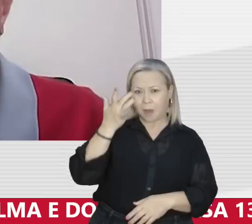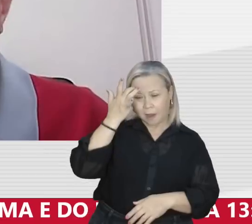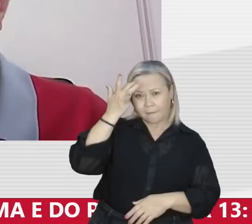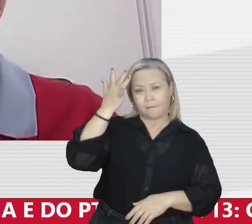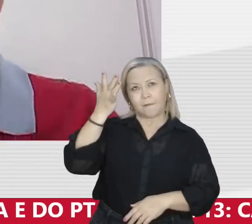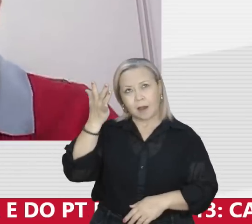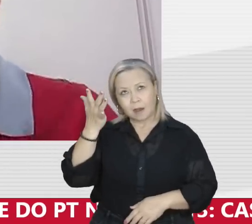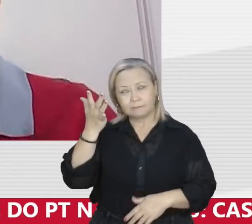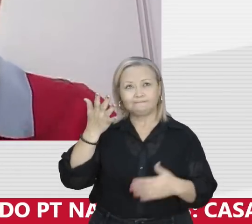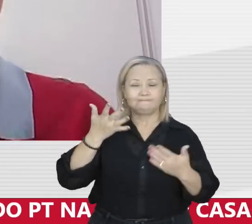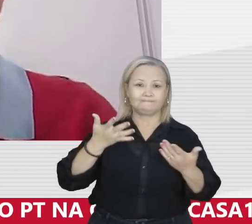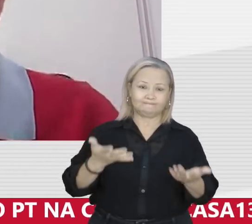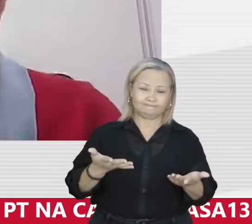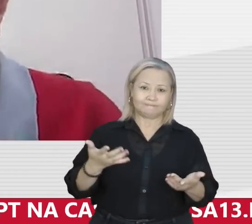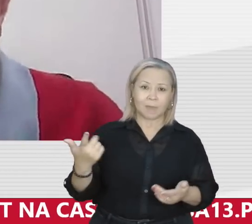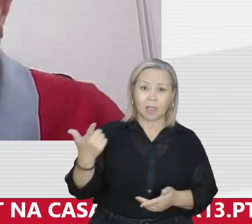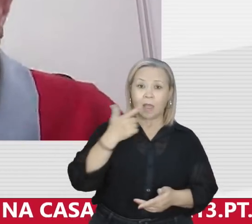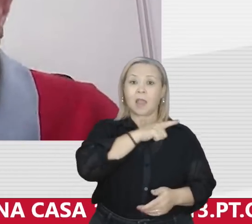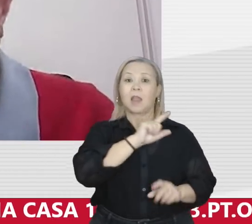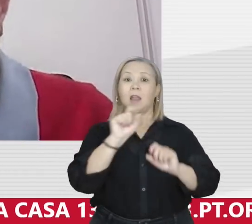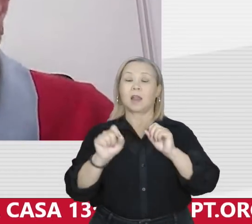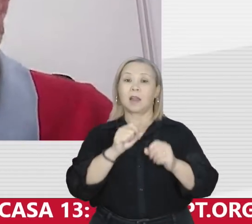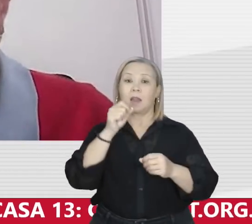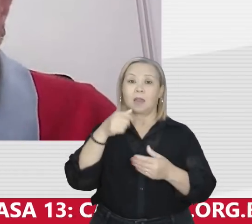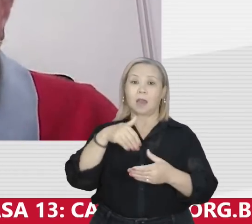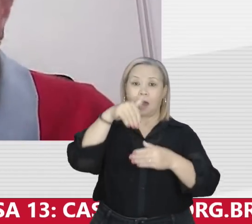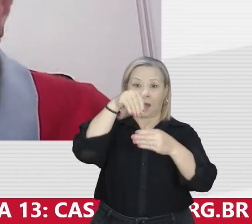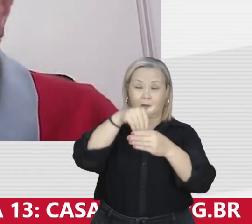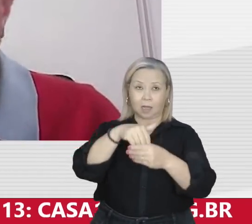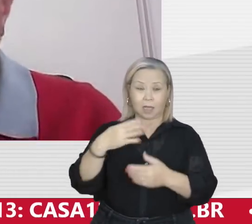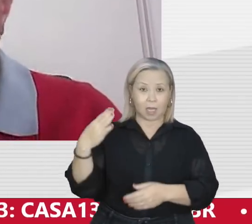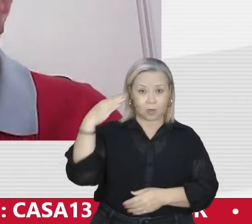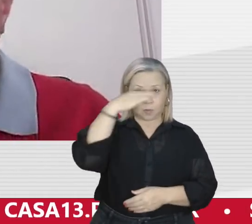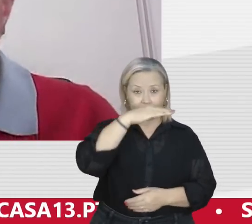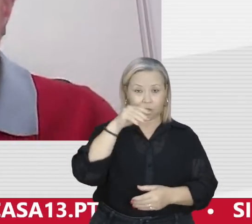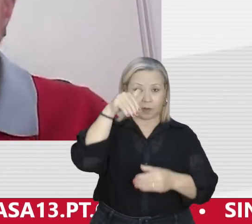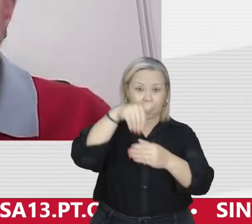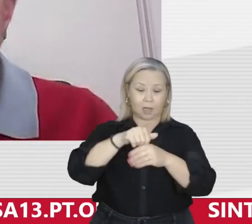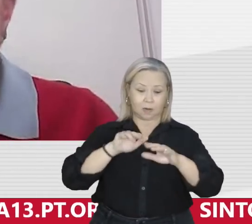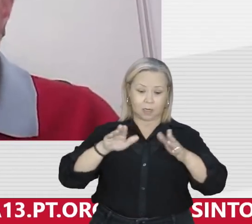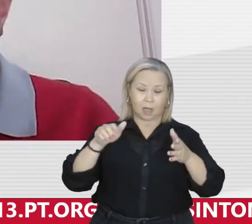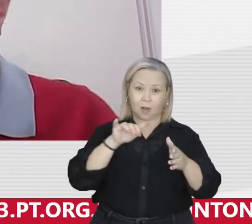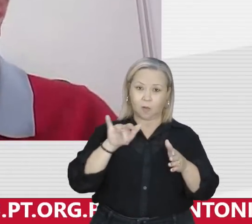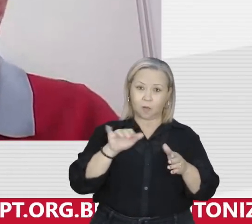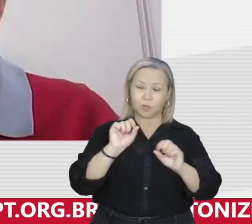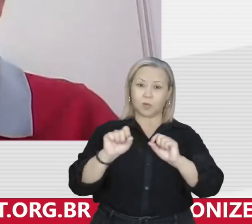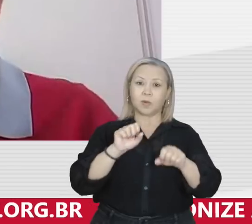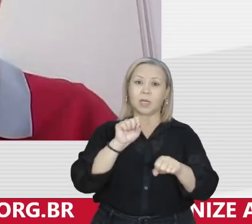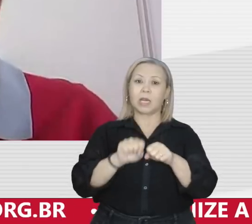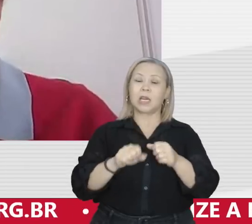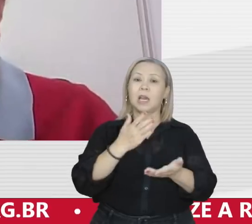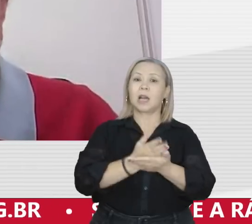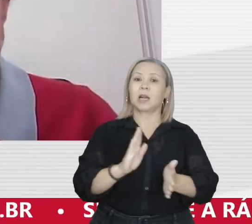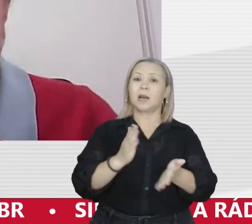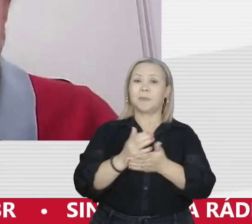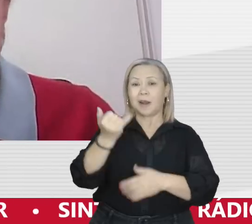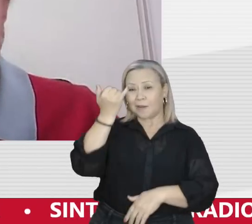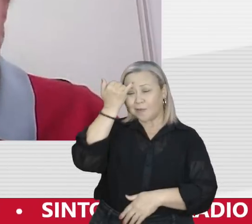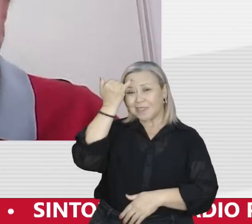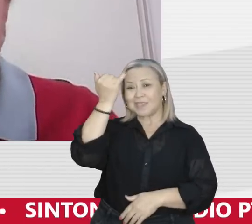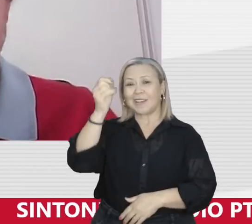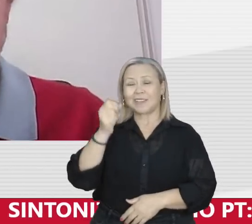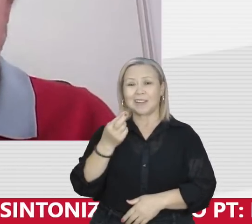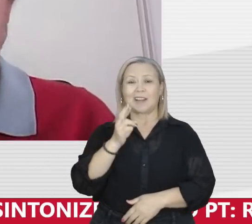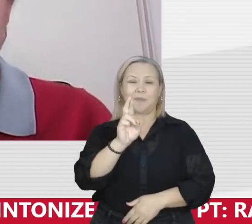muito difícil, ganhar do eleitor do Bolsonaro na urna do que derrotar as ideias que ele representa,